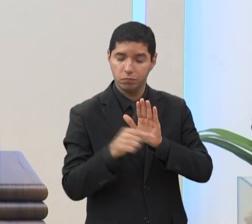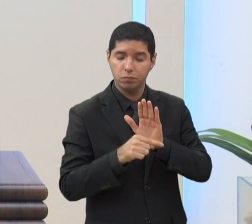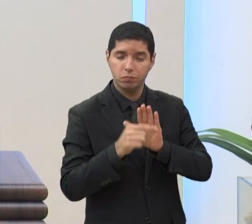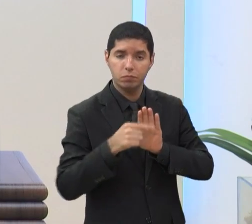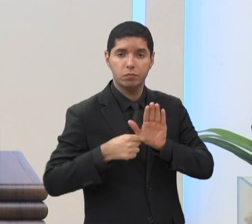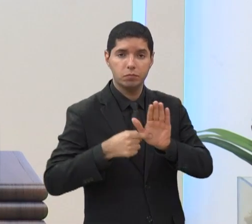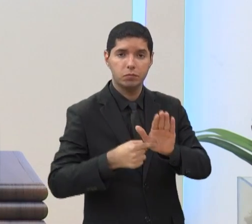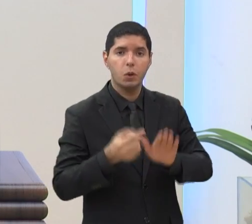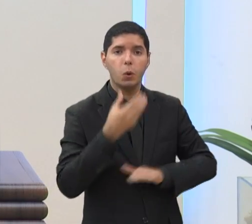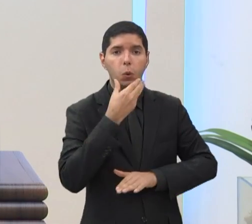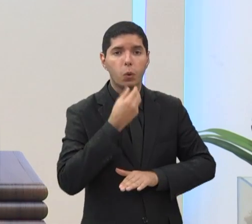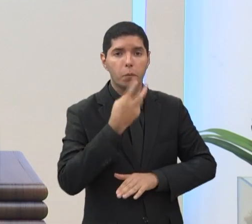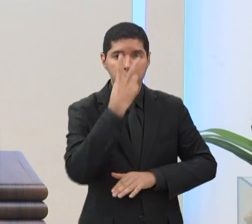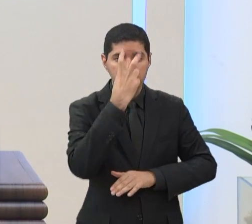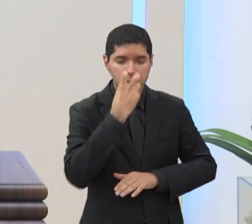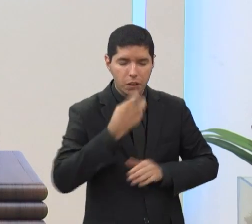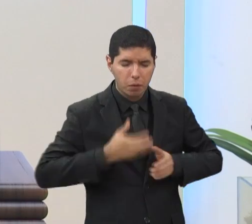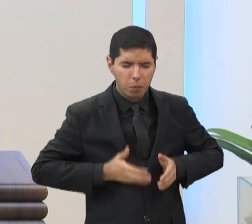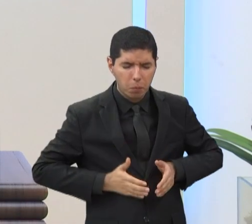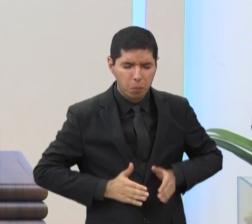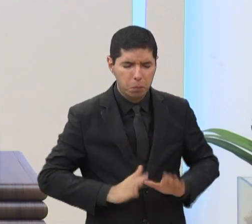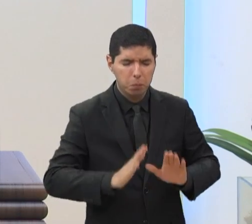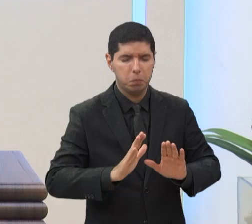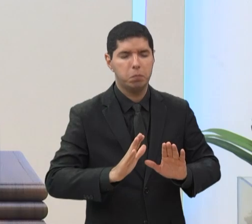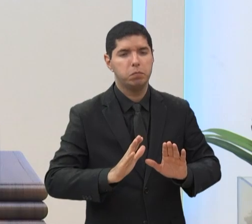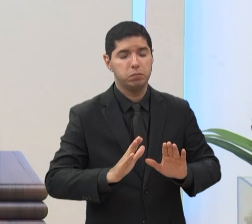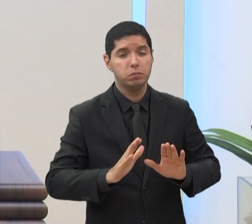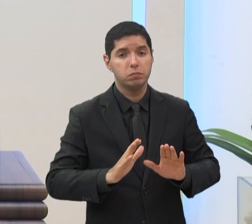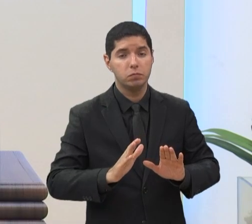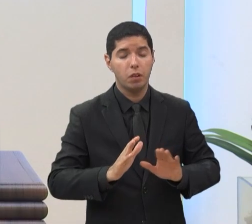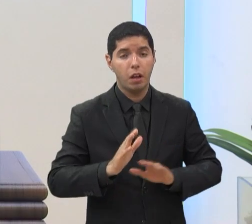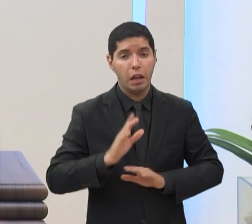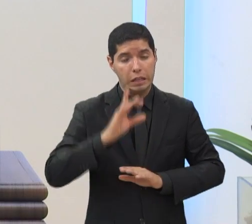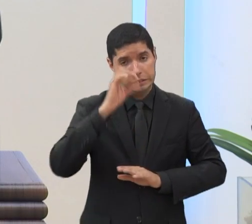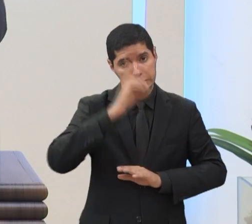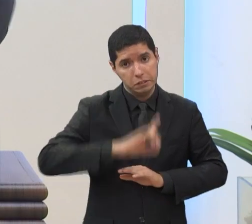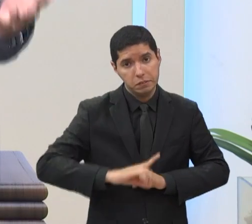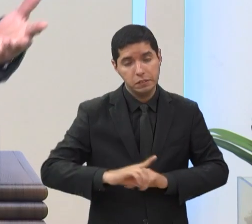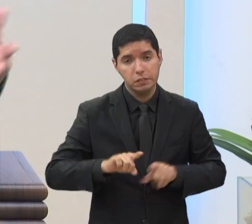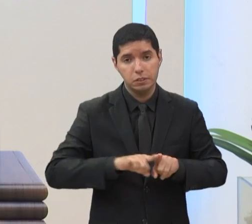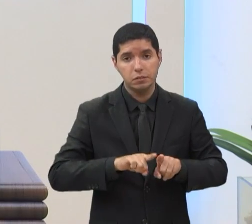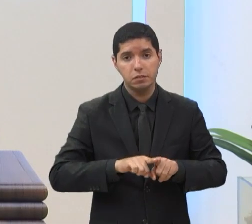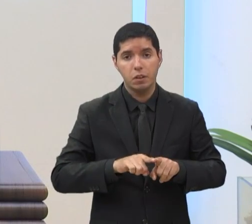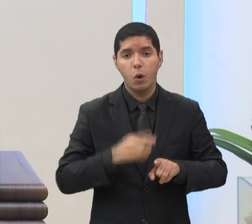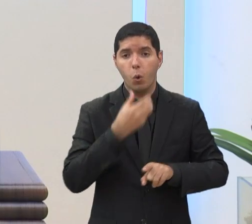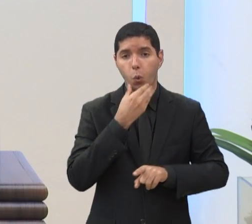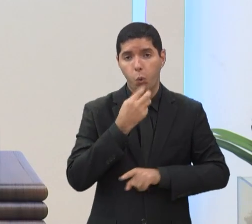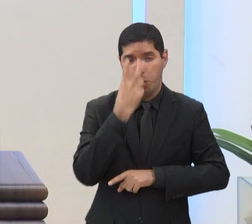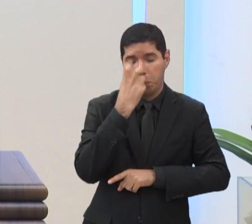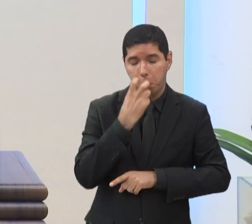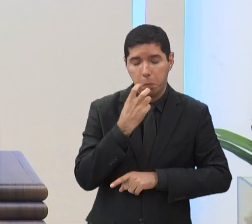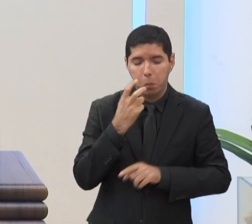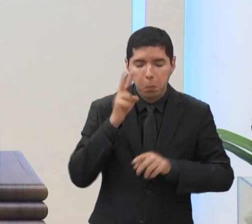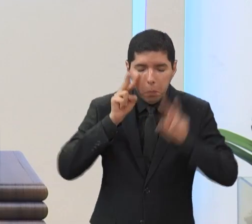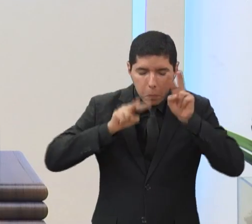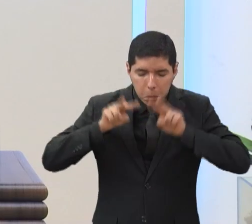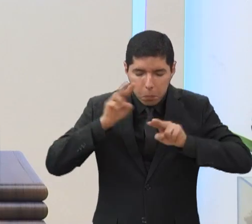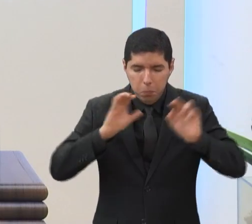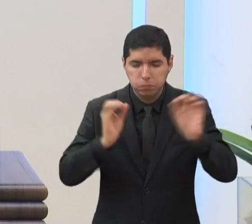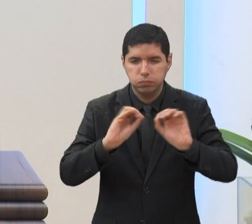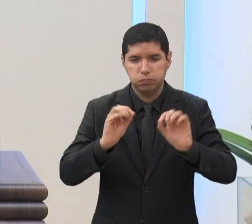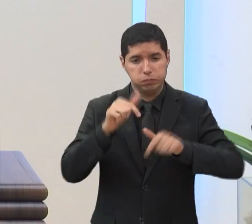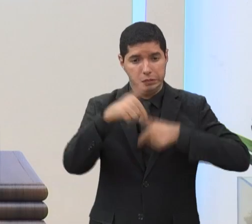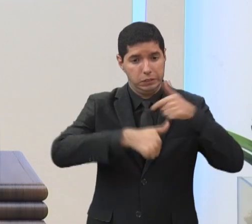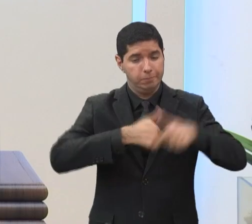nascença e esta deficiência levava este homem até a mendigar. Ele não podia